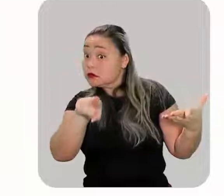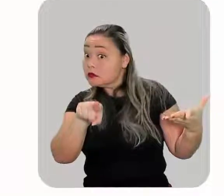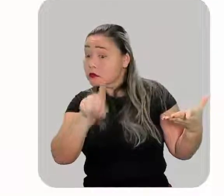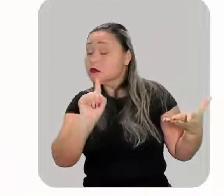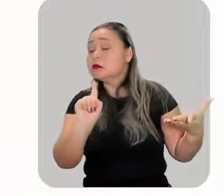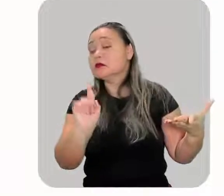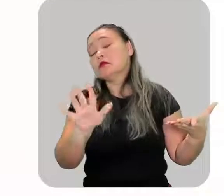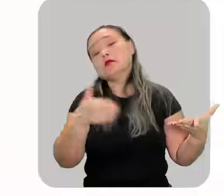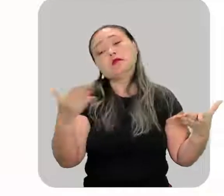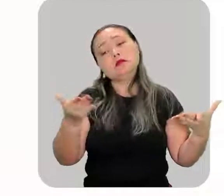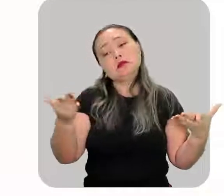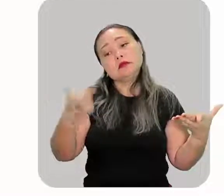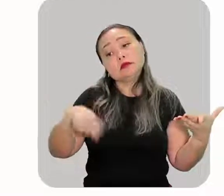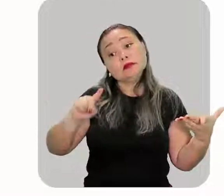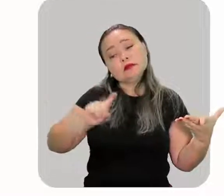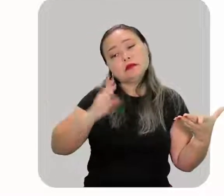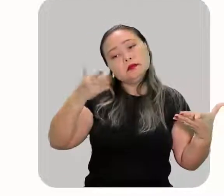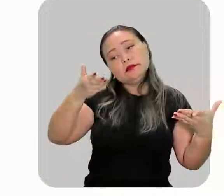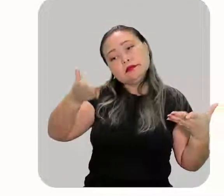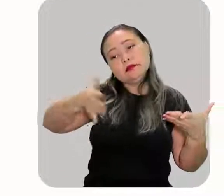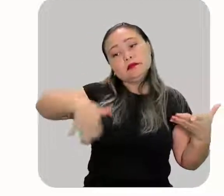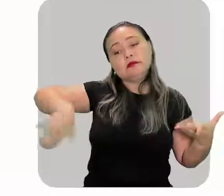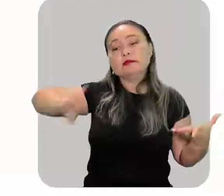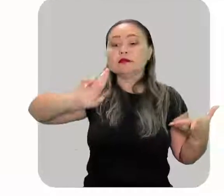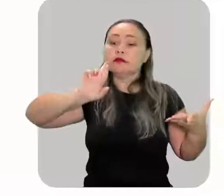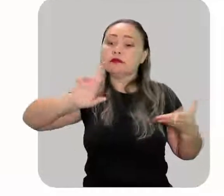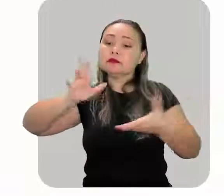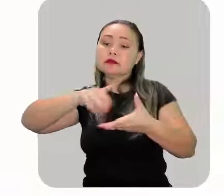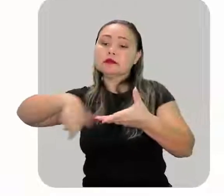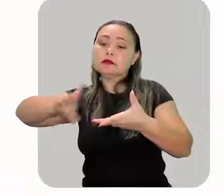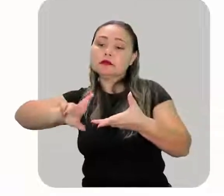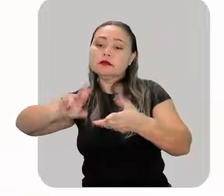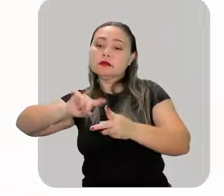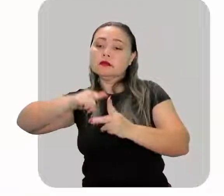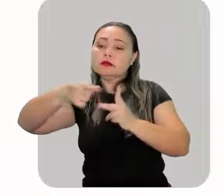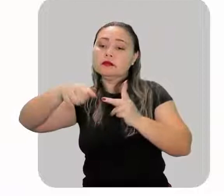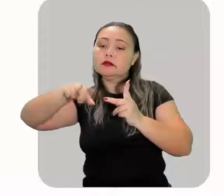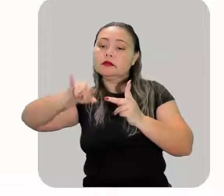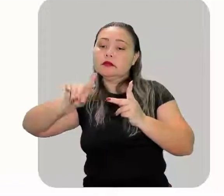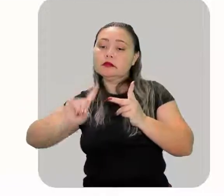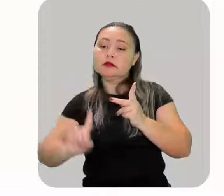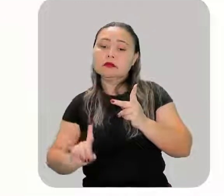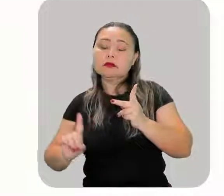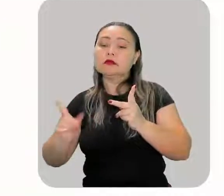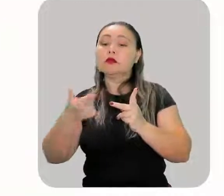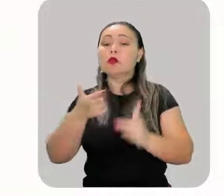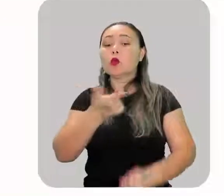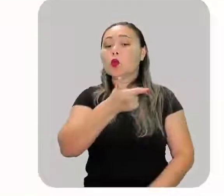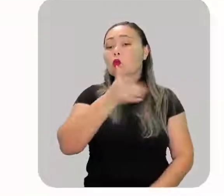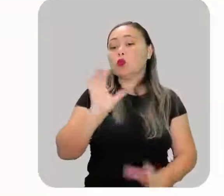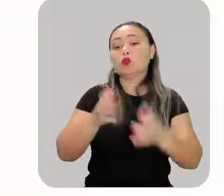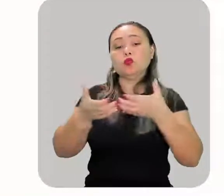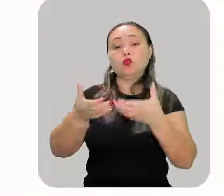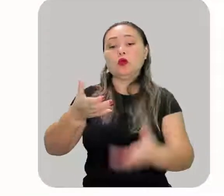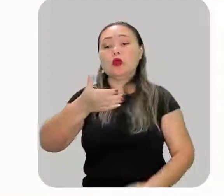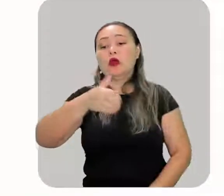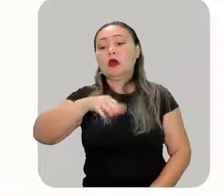Com certeza. E agora a gente vai adentrar aí nas soluções e nas raízes de outras equações algébricas, tá bom? Vamos